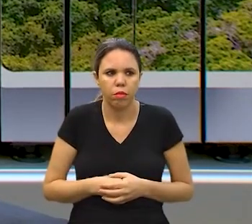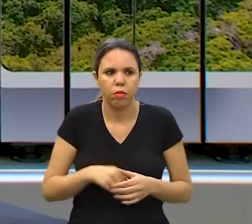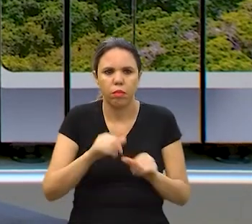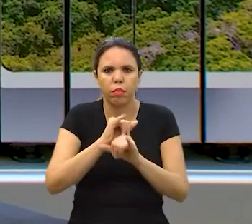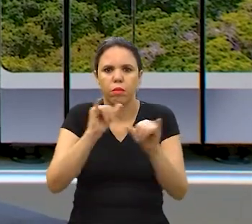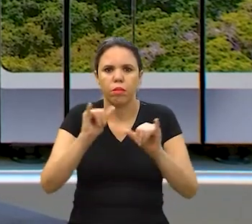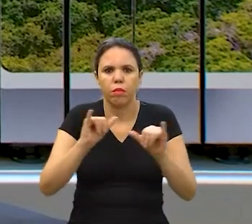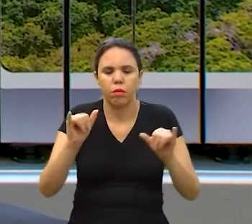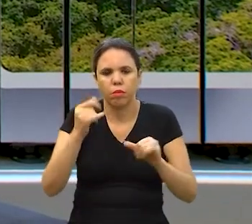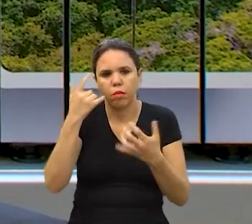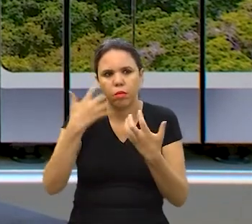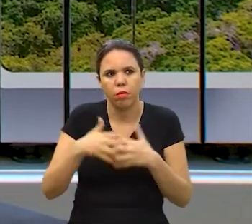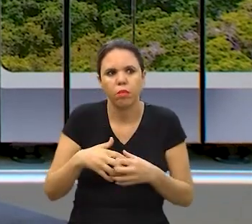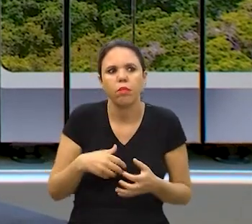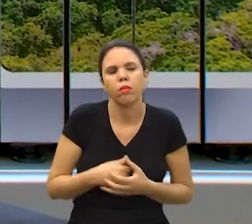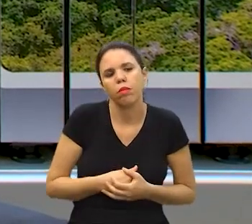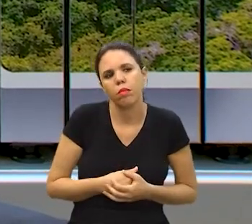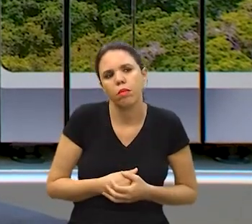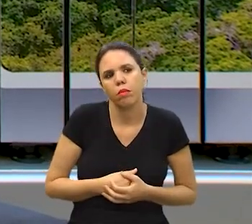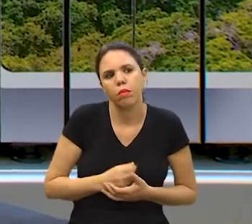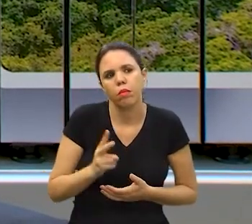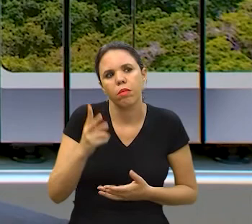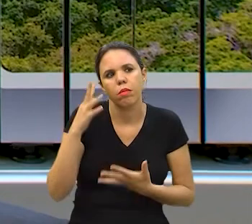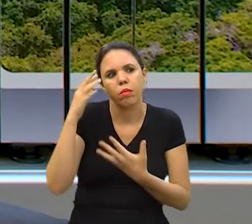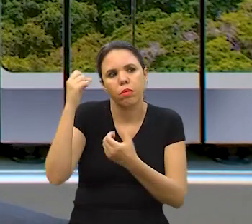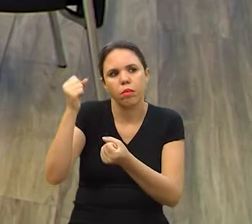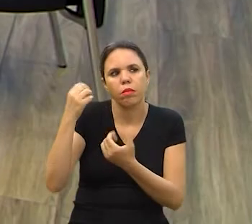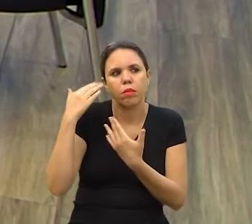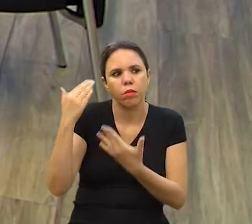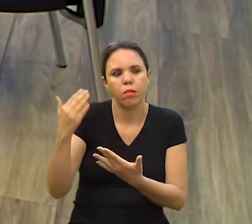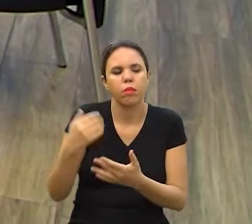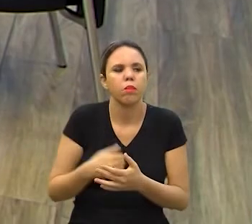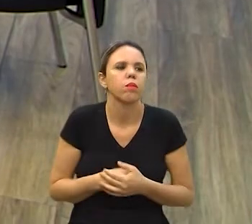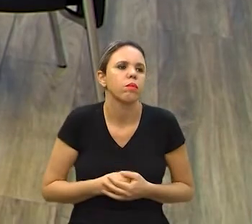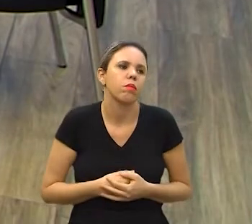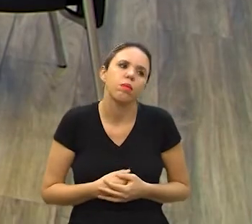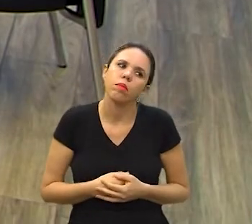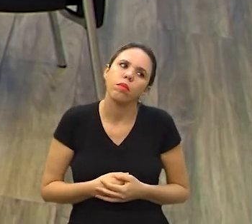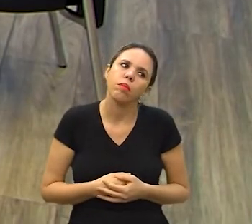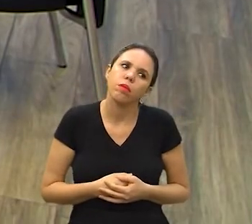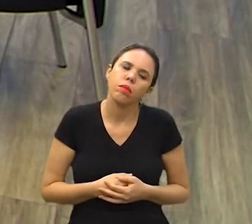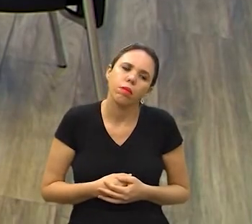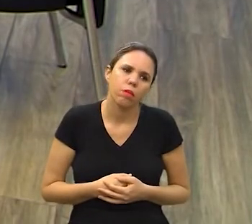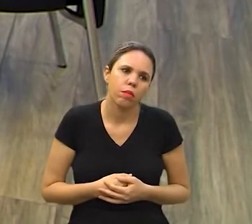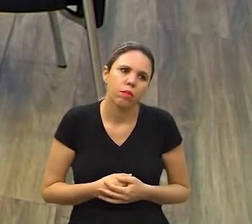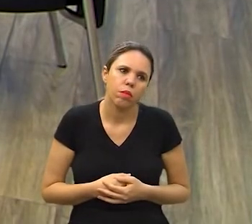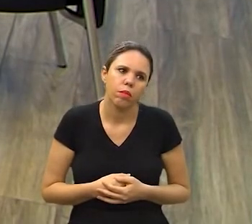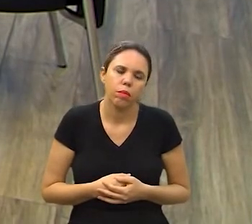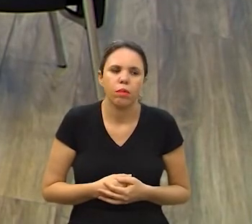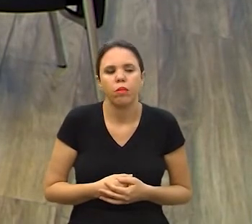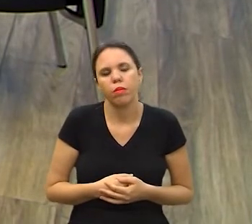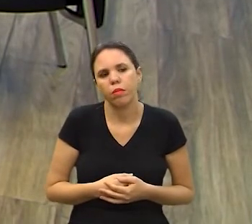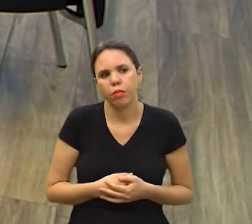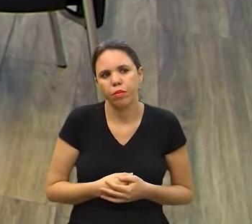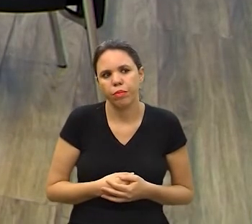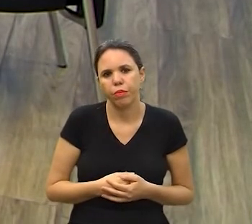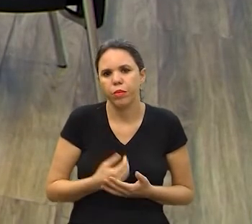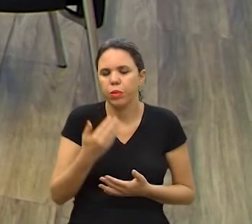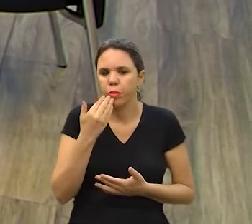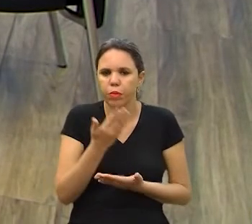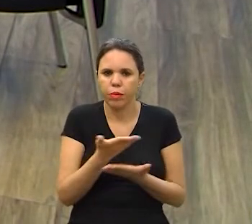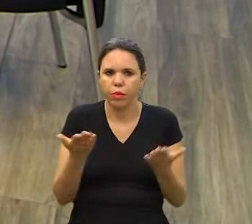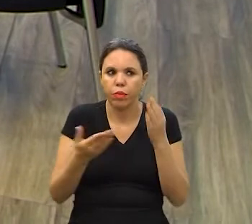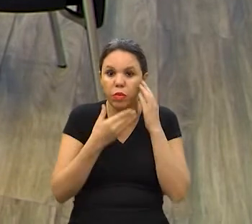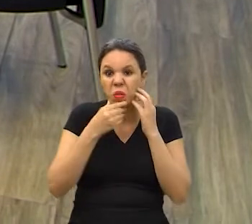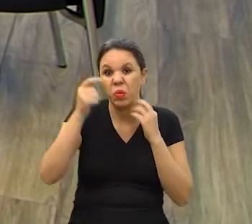a propagar isso, né? Esse bom pensamento. Então, tenha sempre fé. Obrigada, vereador. Vereador Marcelo? Olha, o que eu